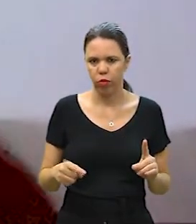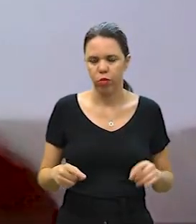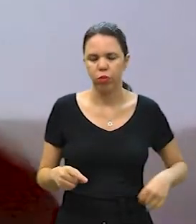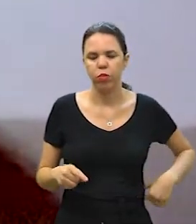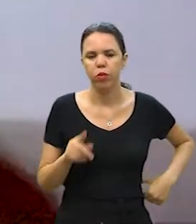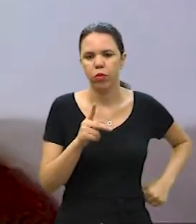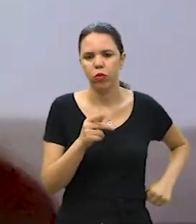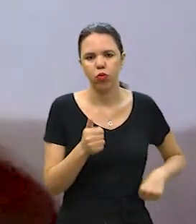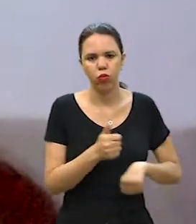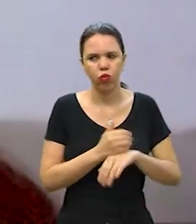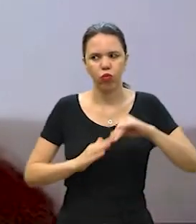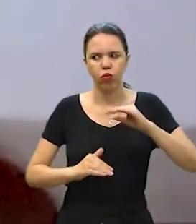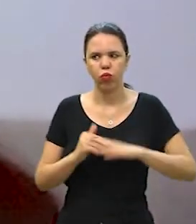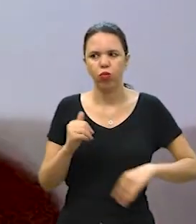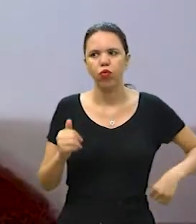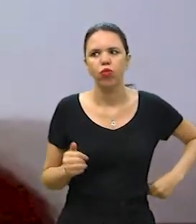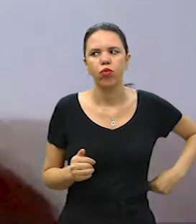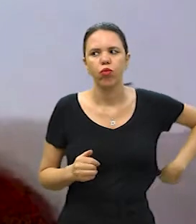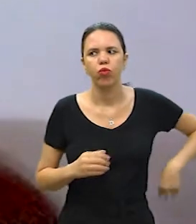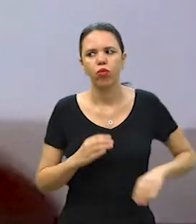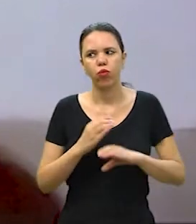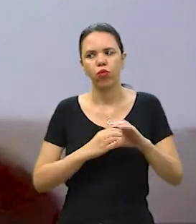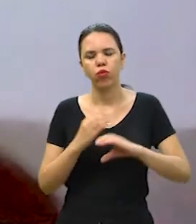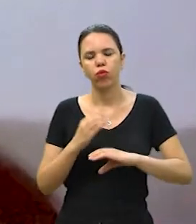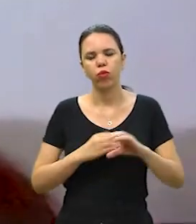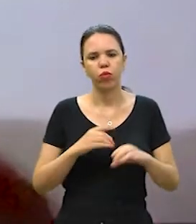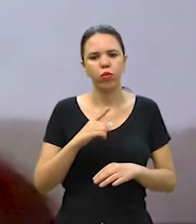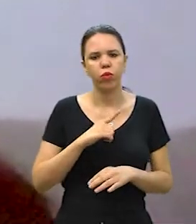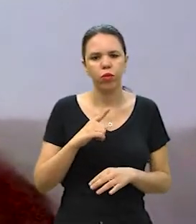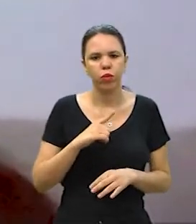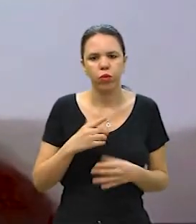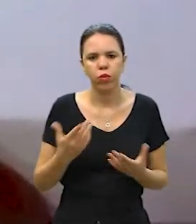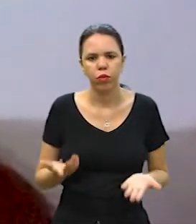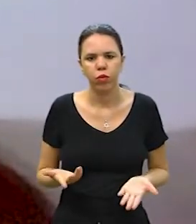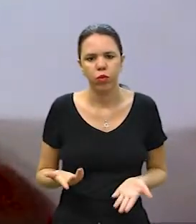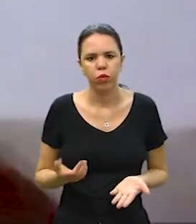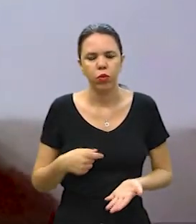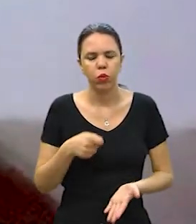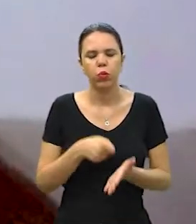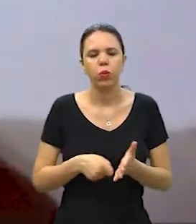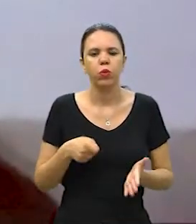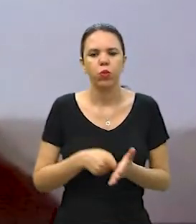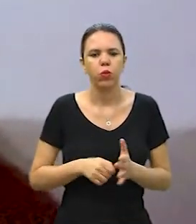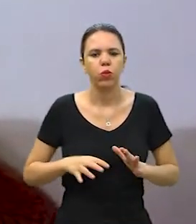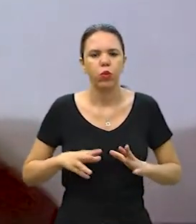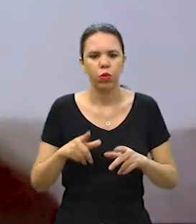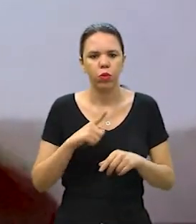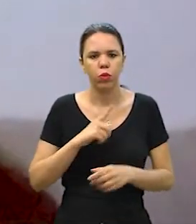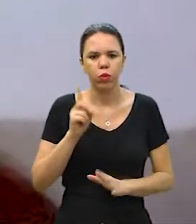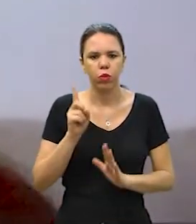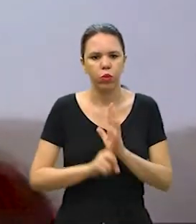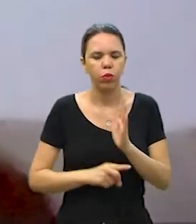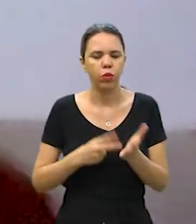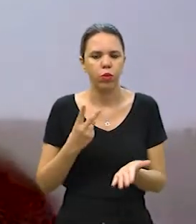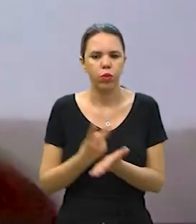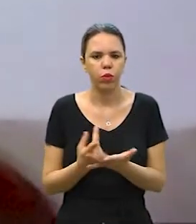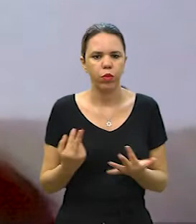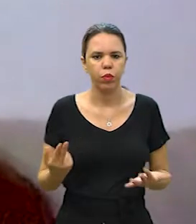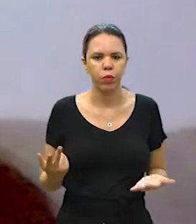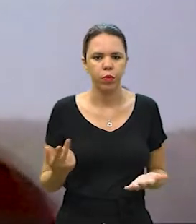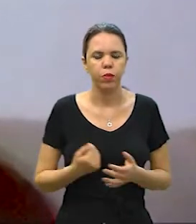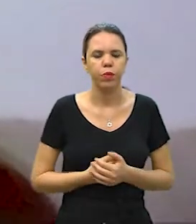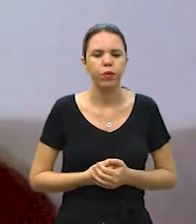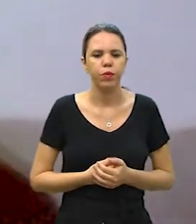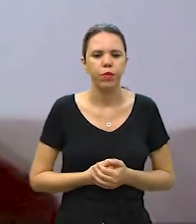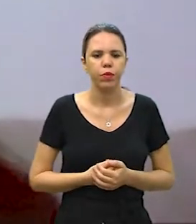os profissionais, né, que são concursados têm, e a nossa luta para que todos e todas tenham o mesmo direito. Então,